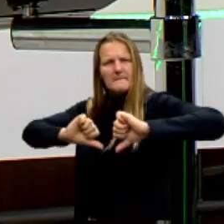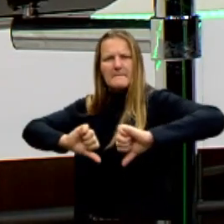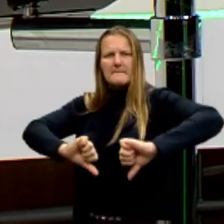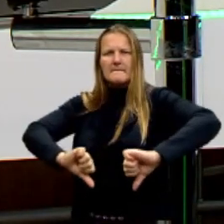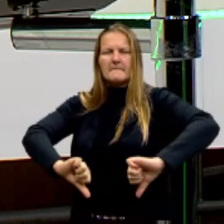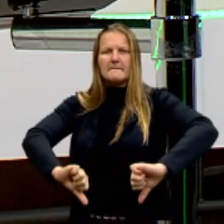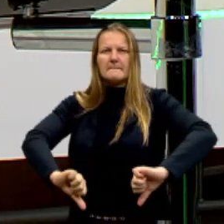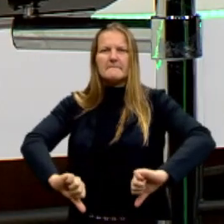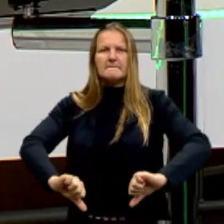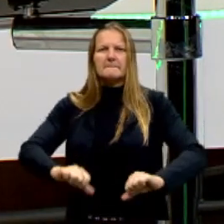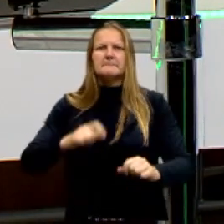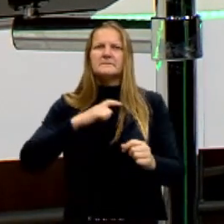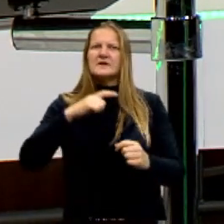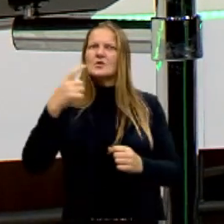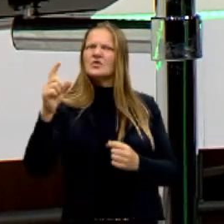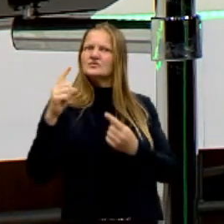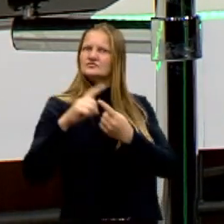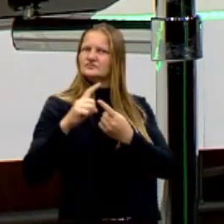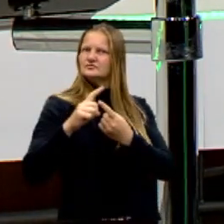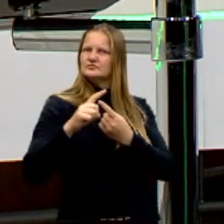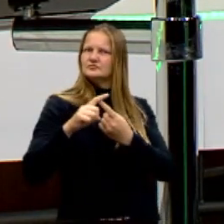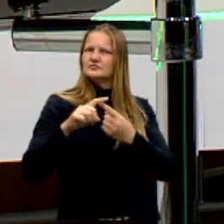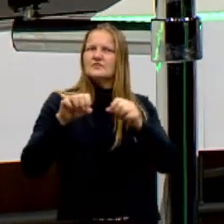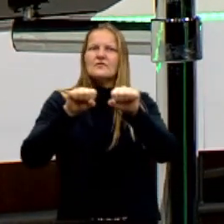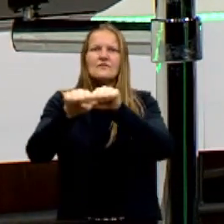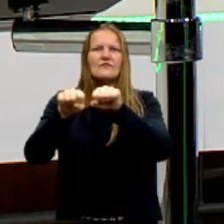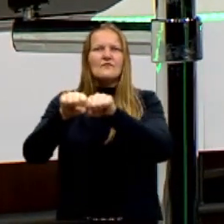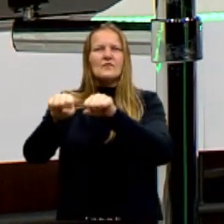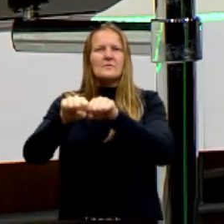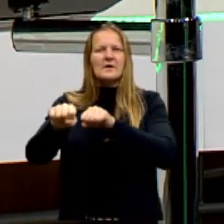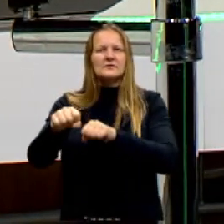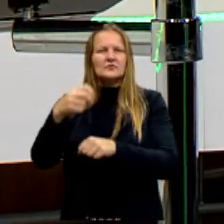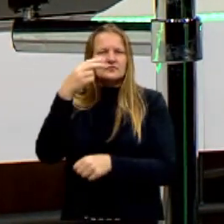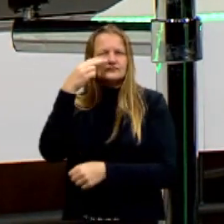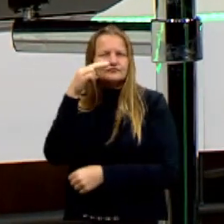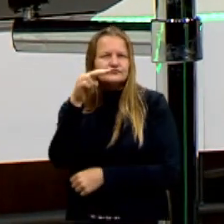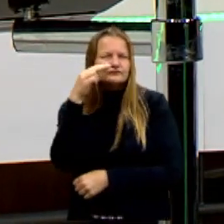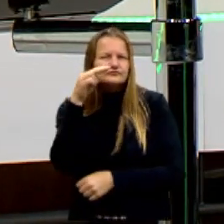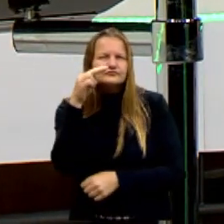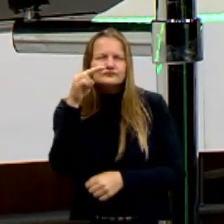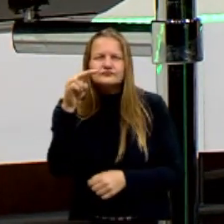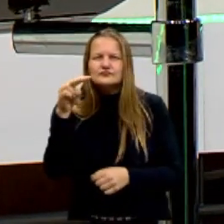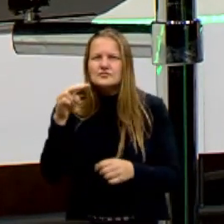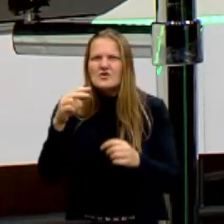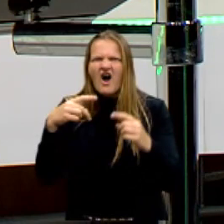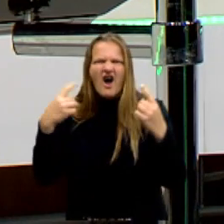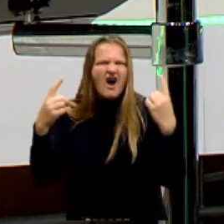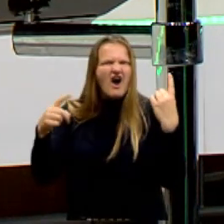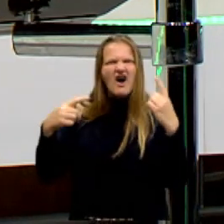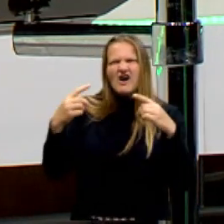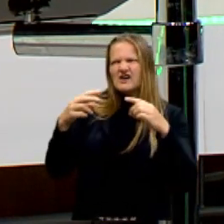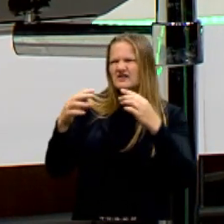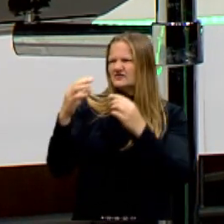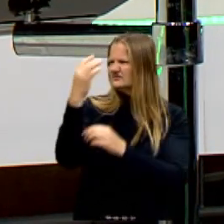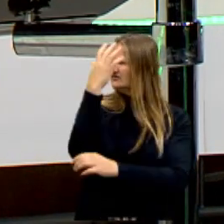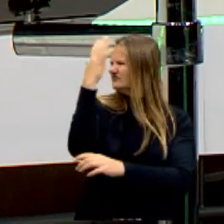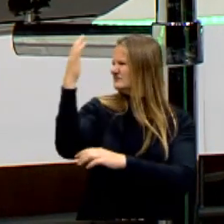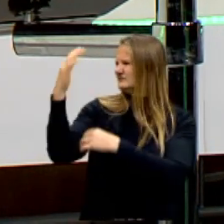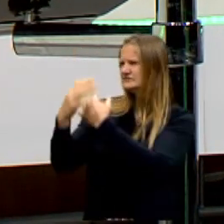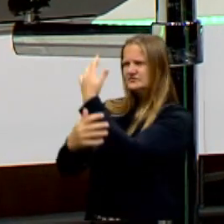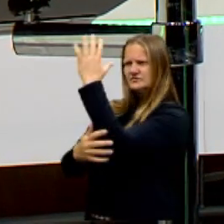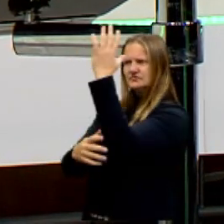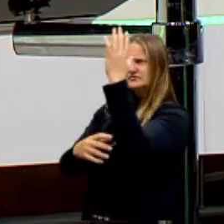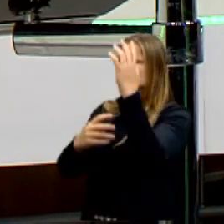EA outra espécie que é formada pelos que veem anormalmente a natureza